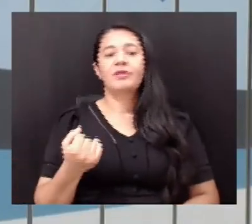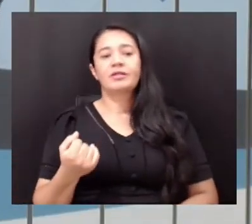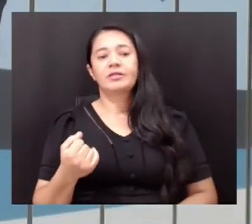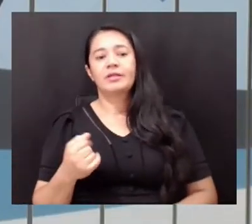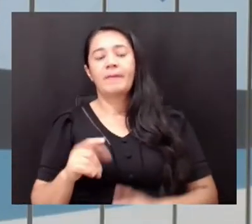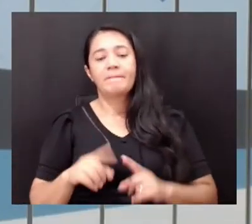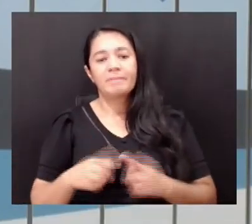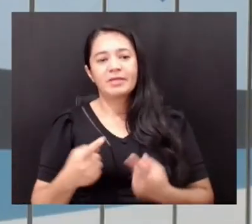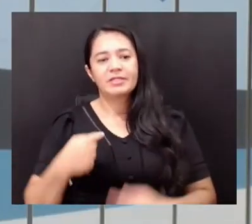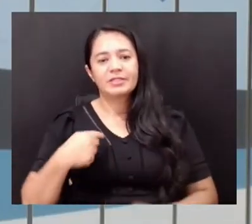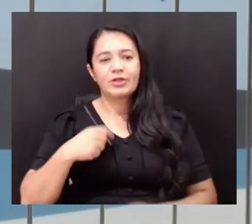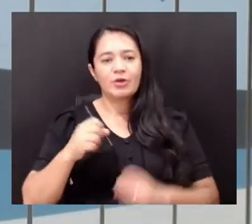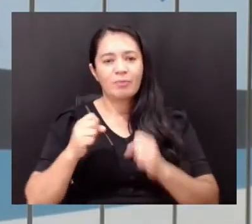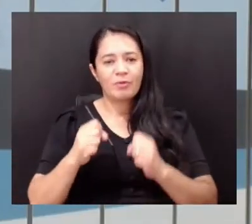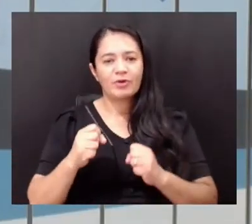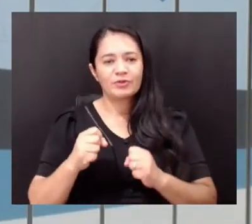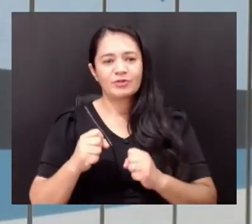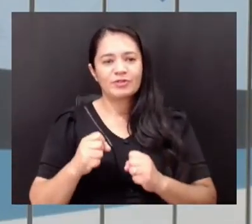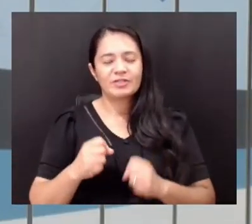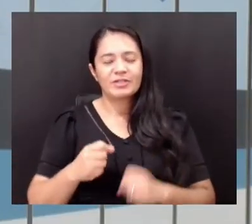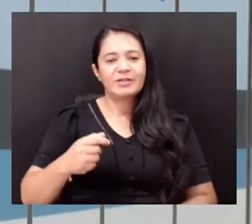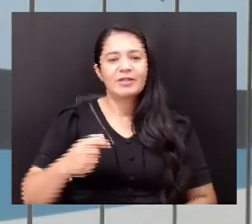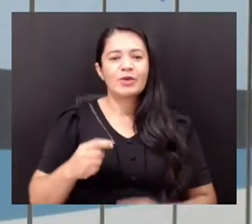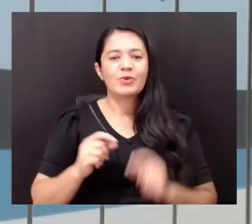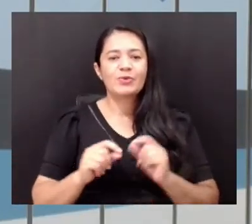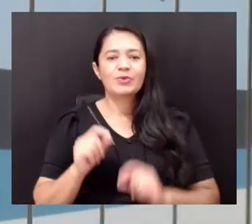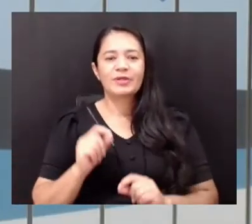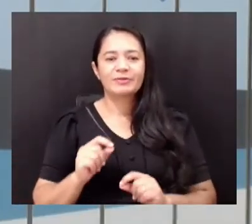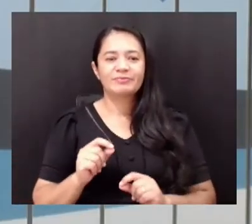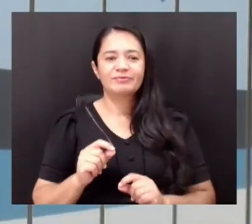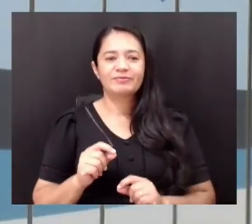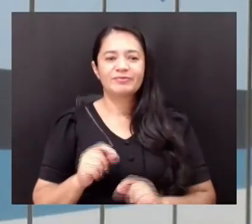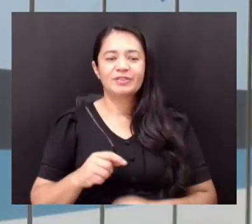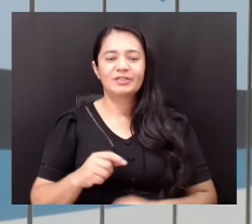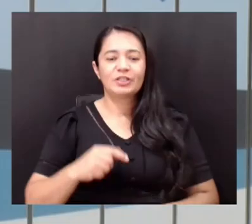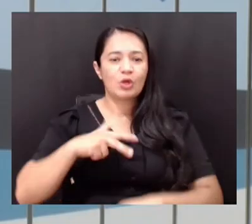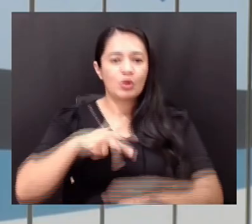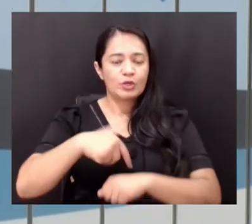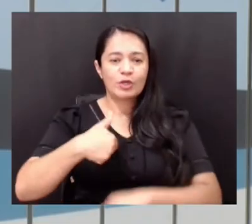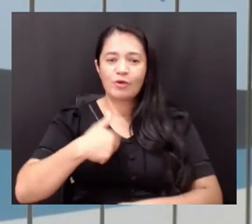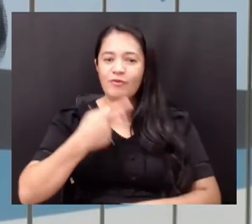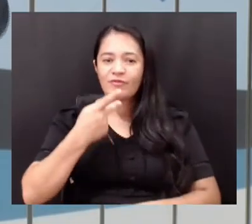ser considerada naquilo que eu estou colocando. Ao mesmo tempo,